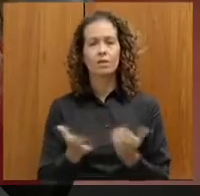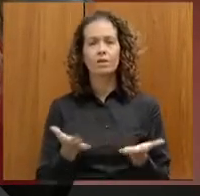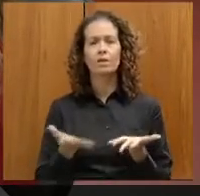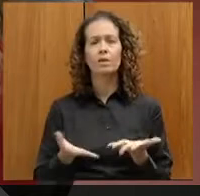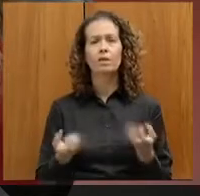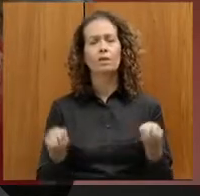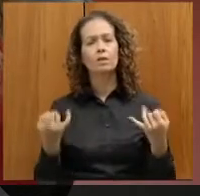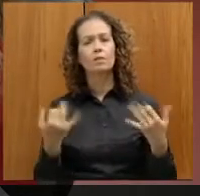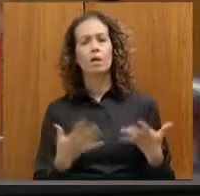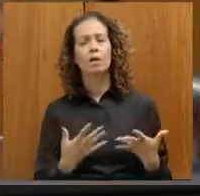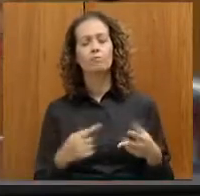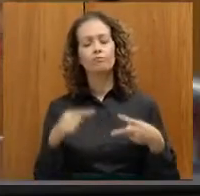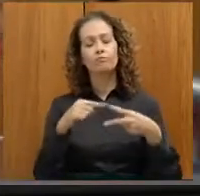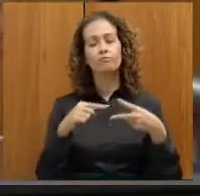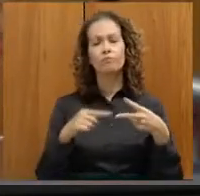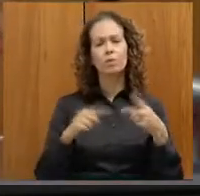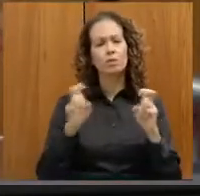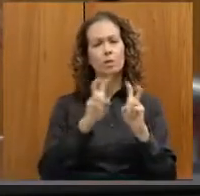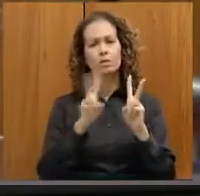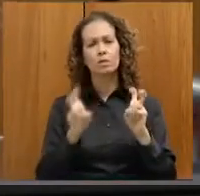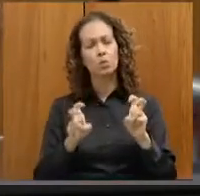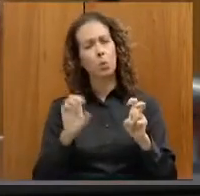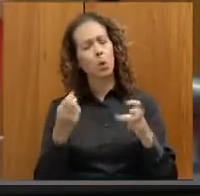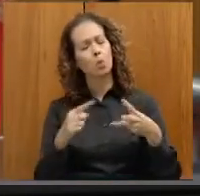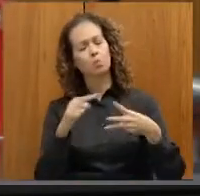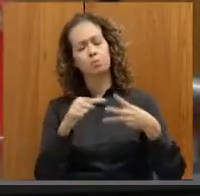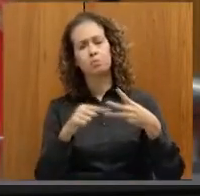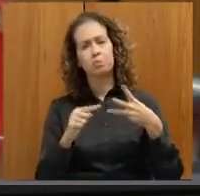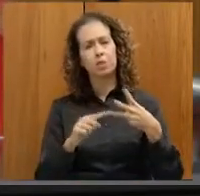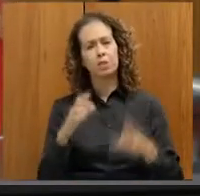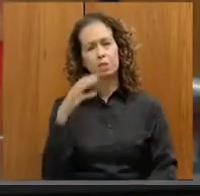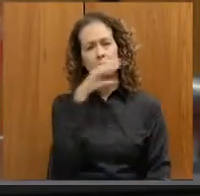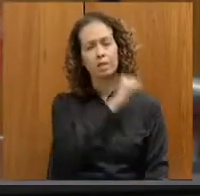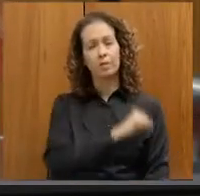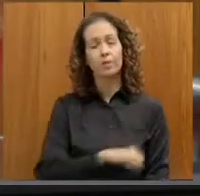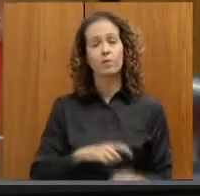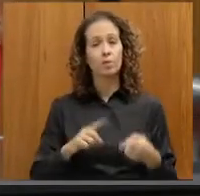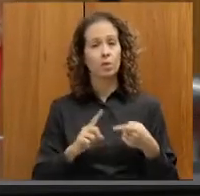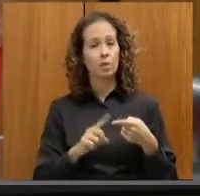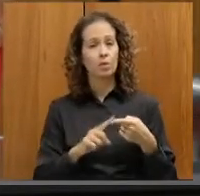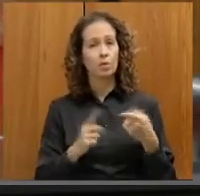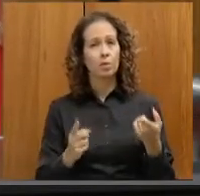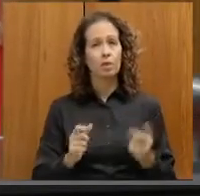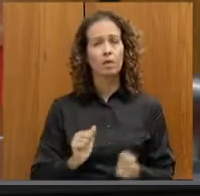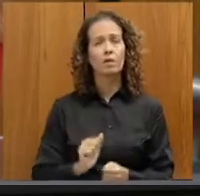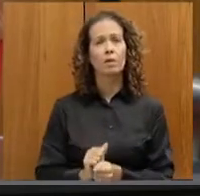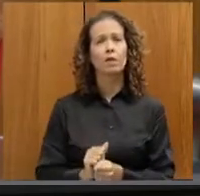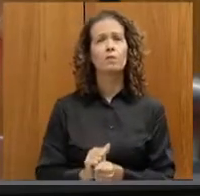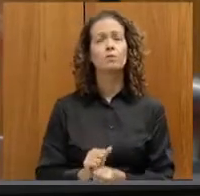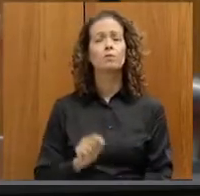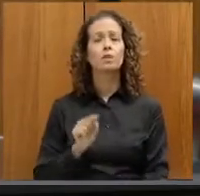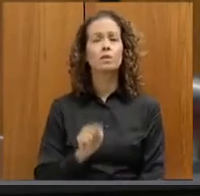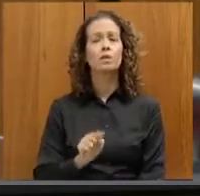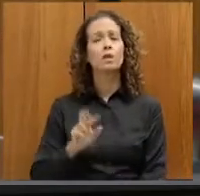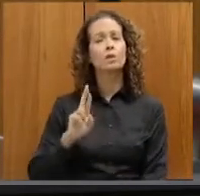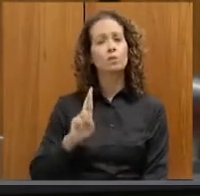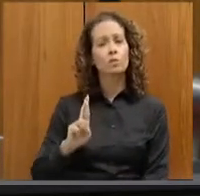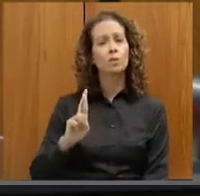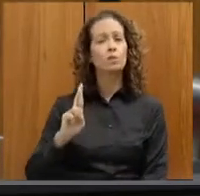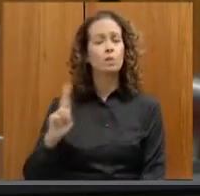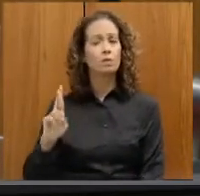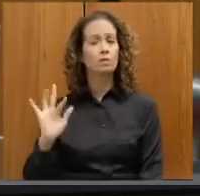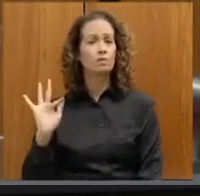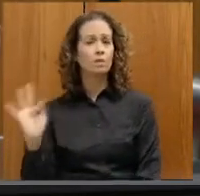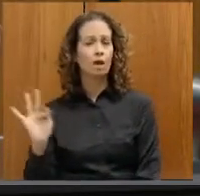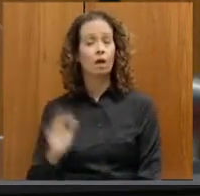tratar sobre dois ou três assuntos rapidamente primeiro em relação ao regime de recuperação fiscal Percebo o